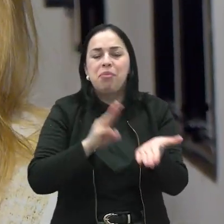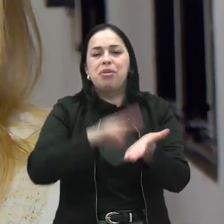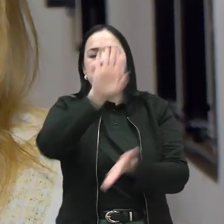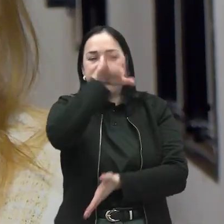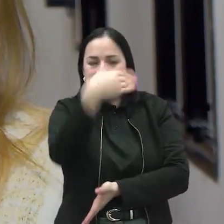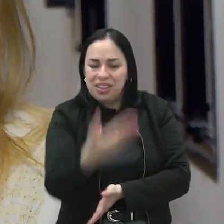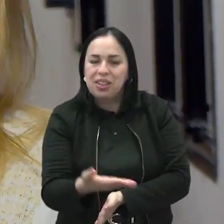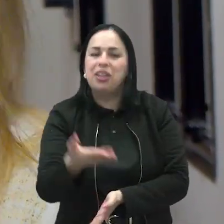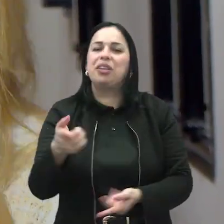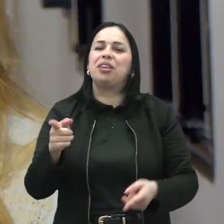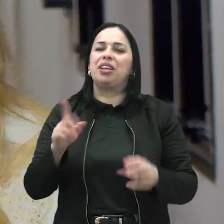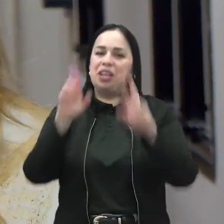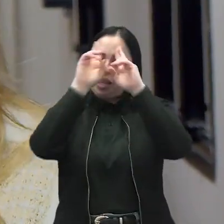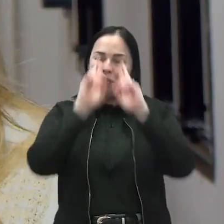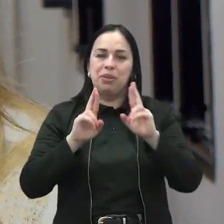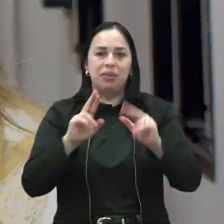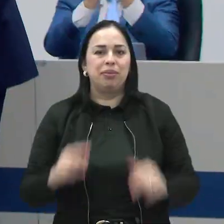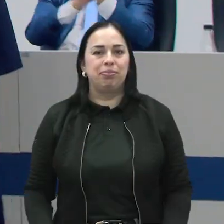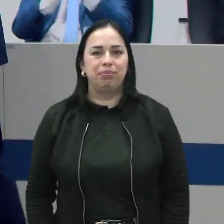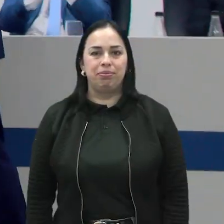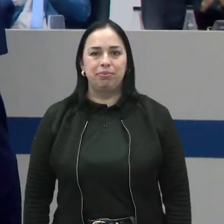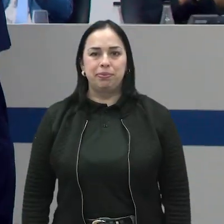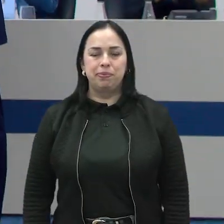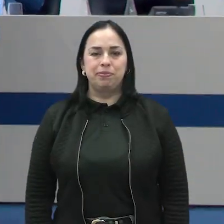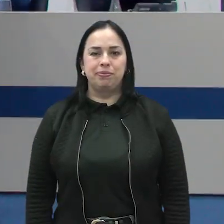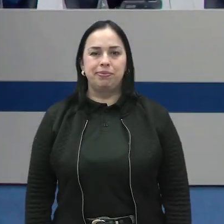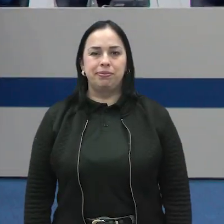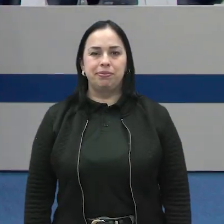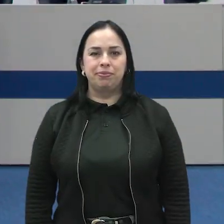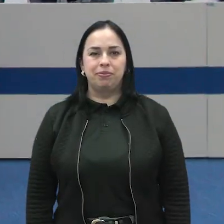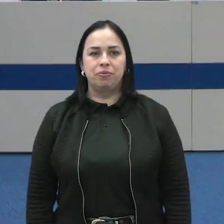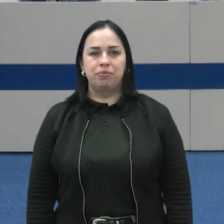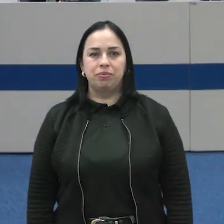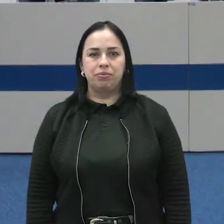nós honramos e que nós respeitamos.